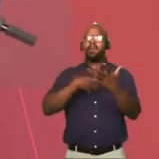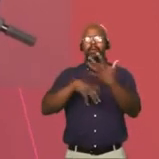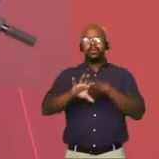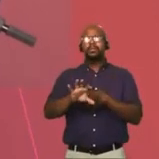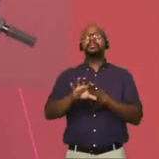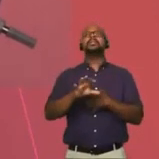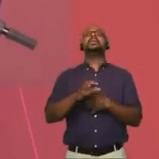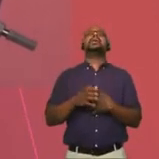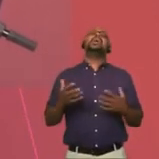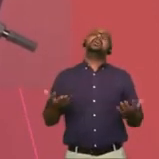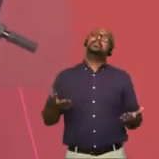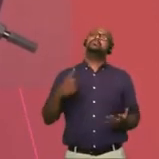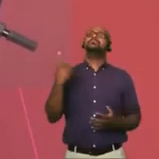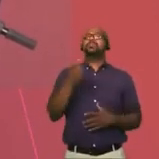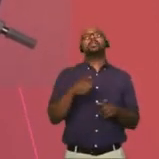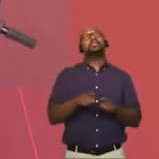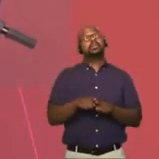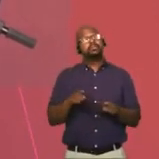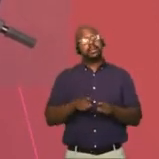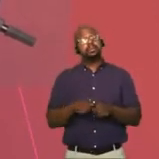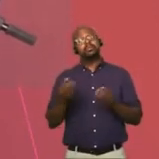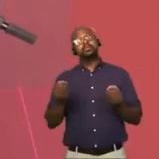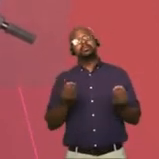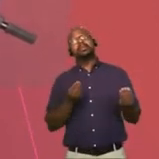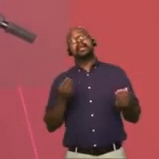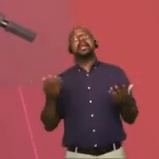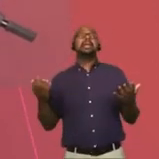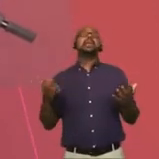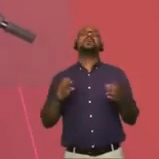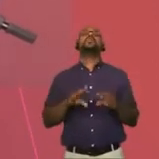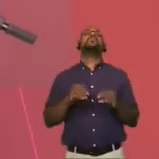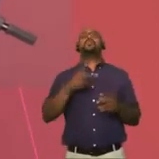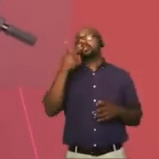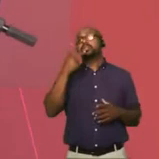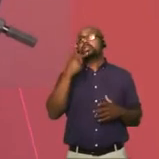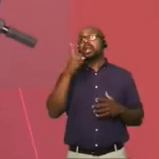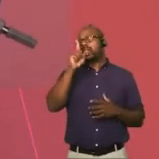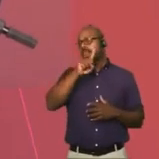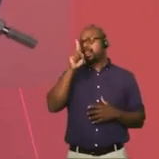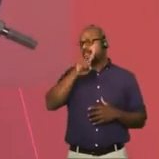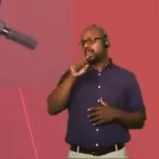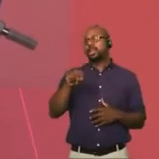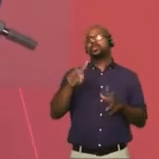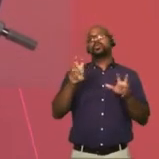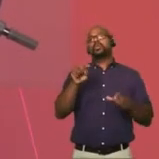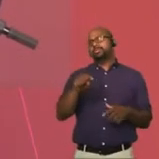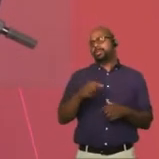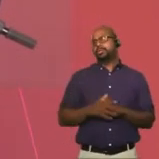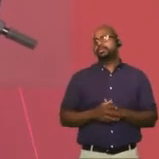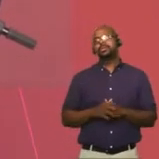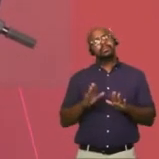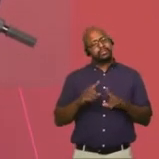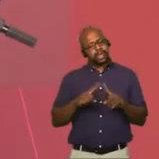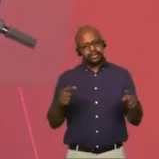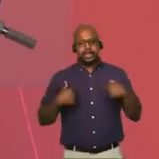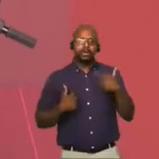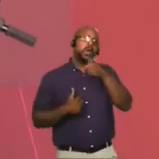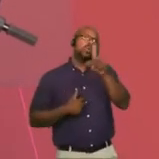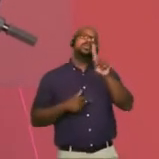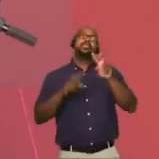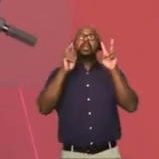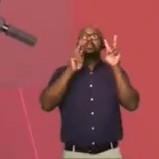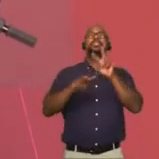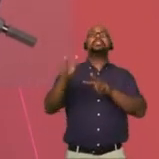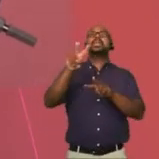empatia aí nós também vamos ficar é como é que eu vou dizer assim obsoleto em relação a isso mas aí eu já não